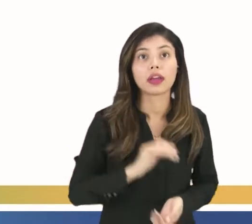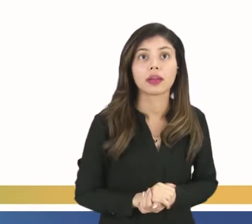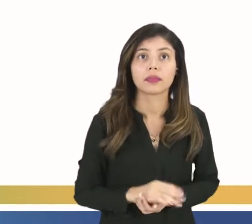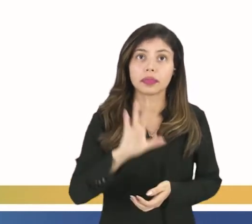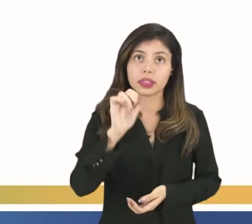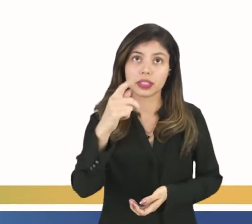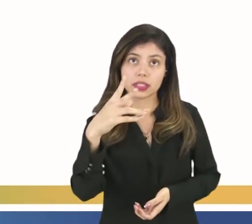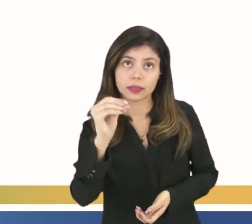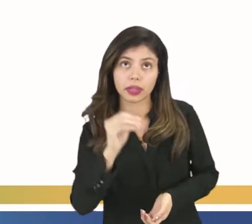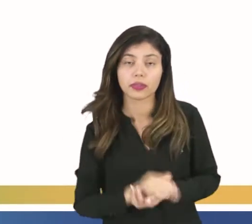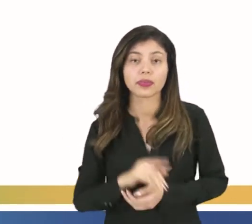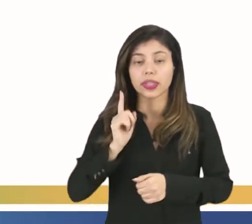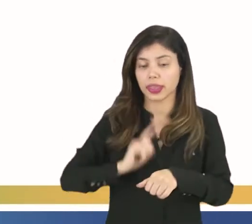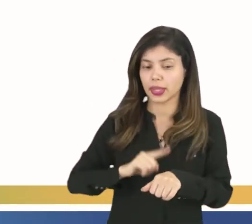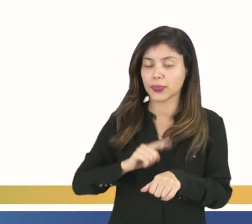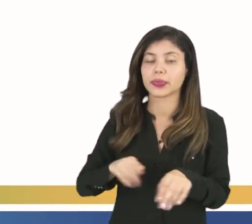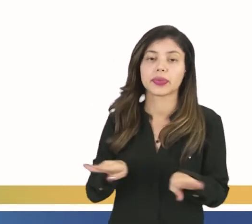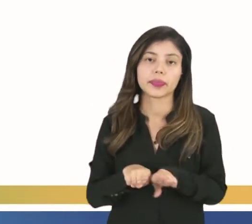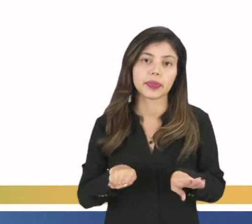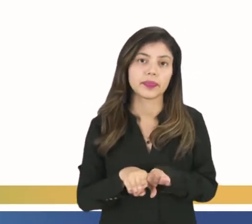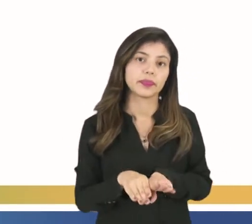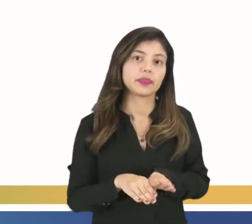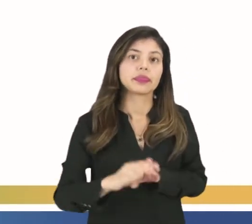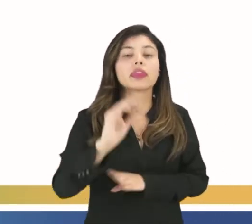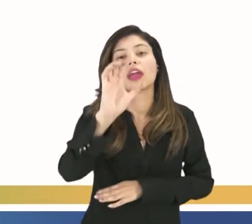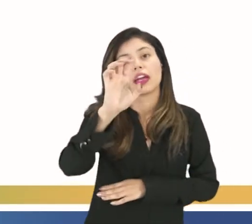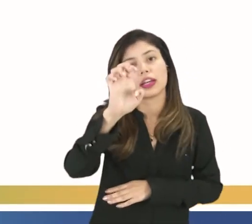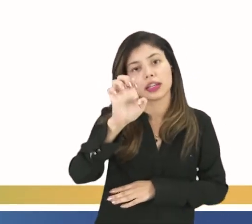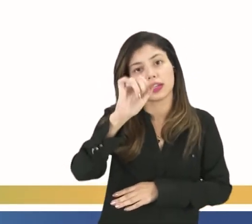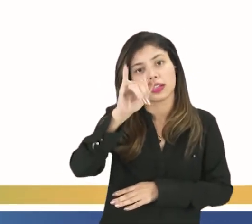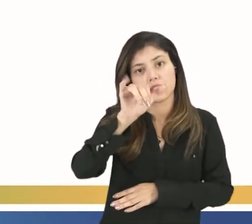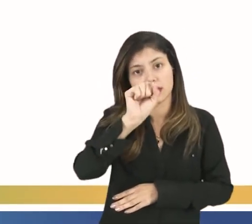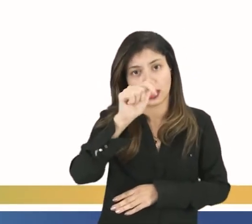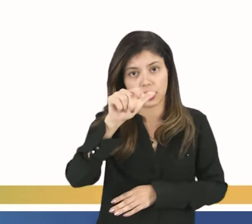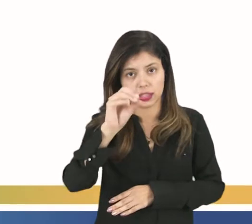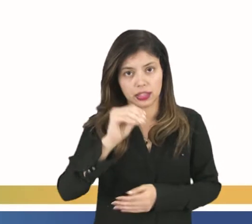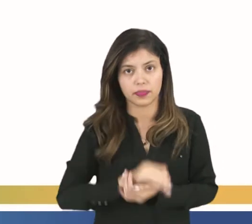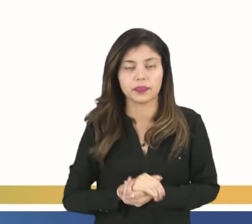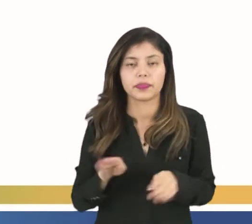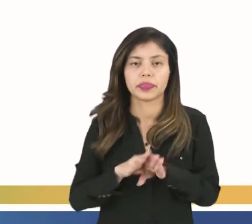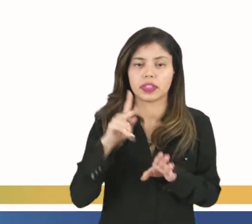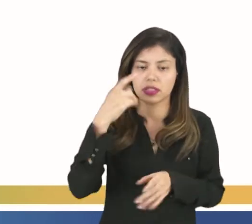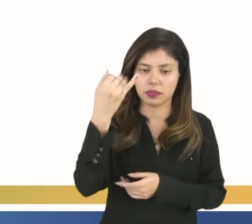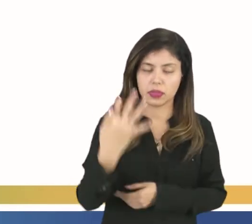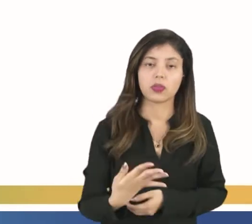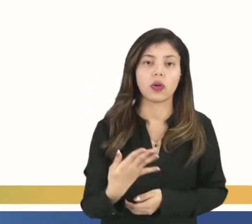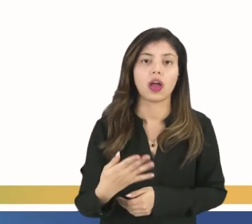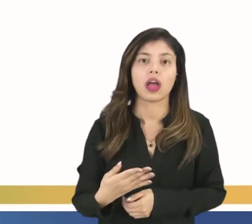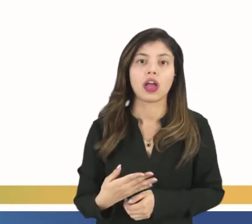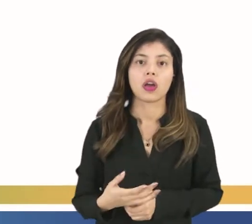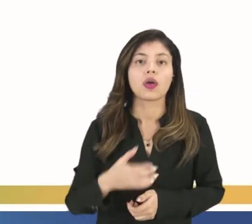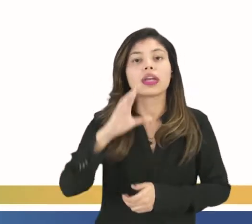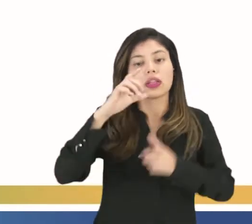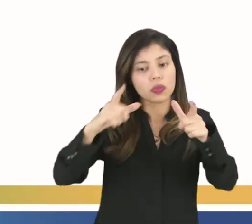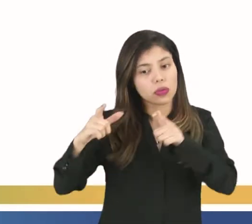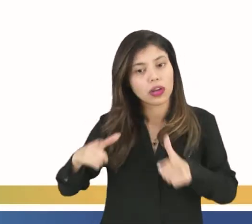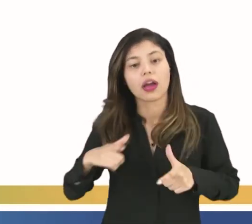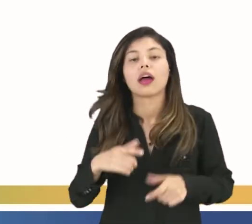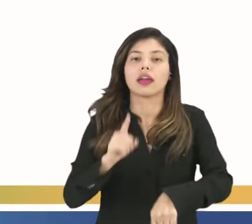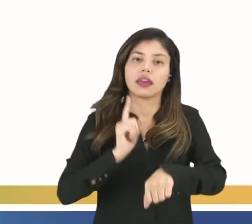espaço e tempo. Daí a obra de Isaac Newton ser importante, porque foi quem falou mais sobre espaço e tempo na